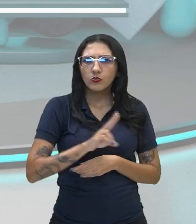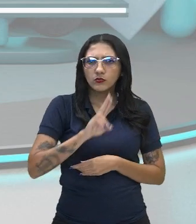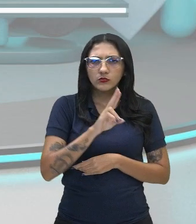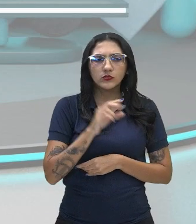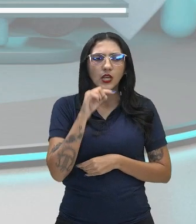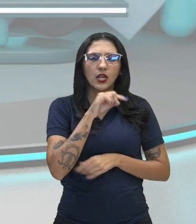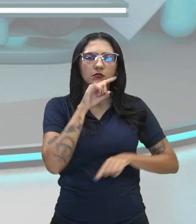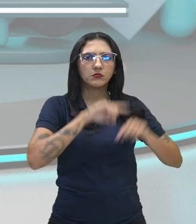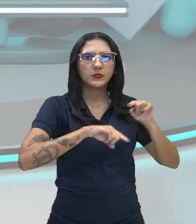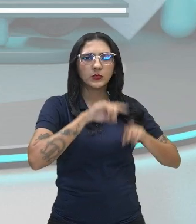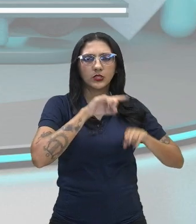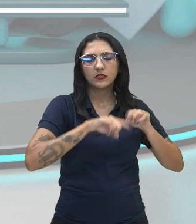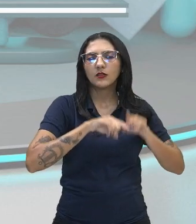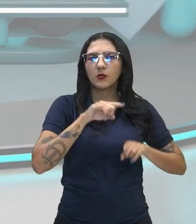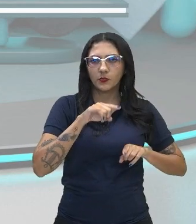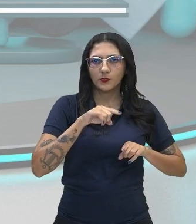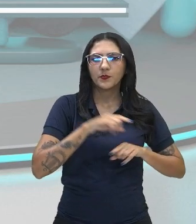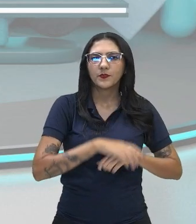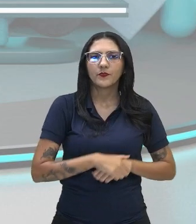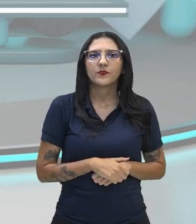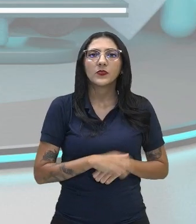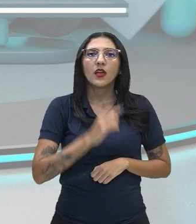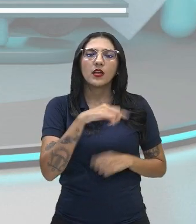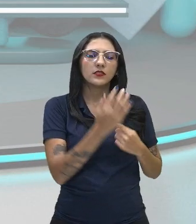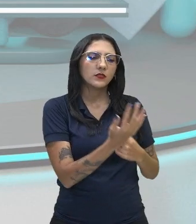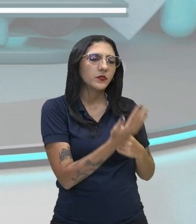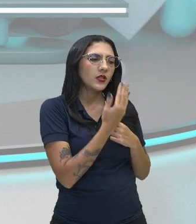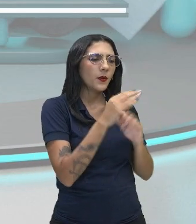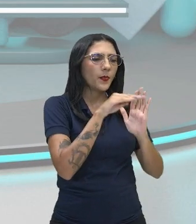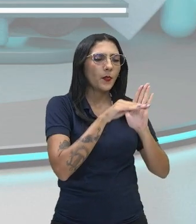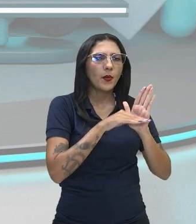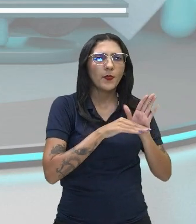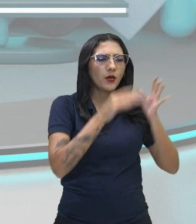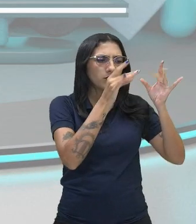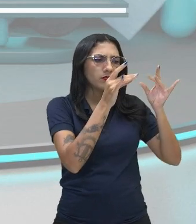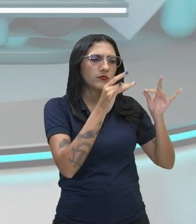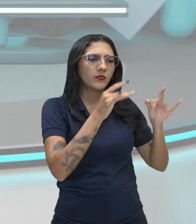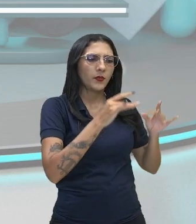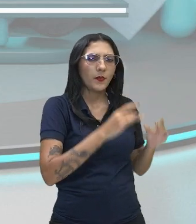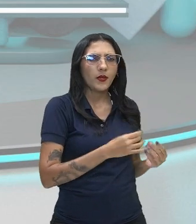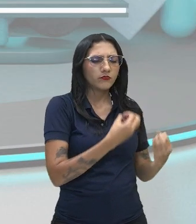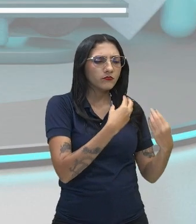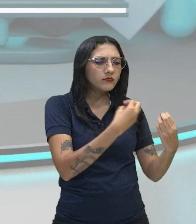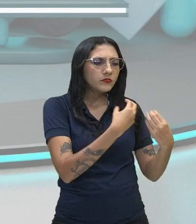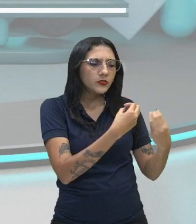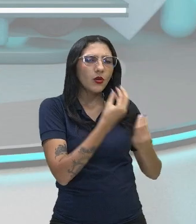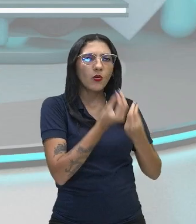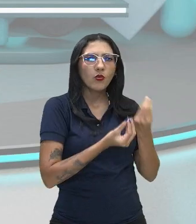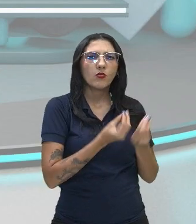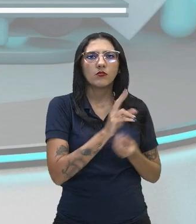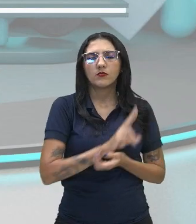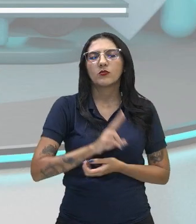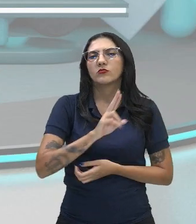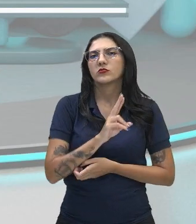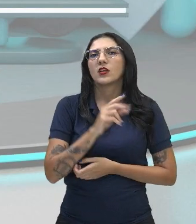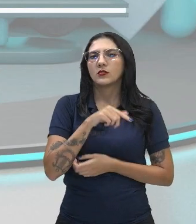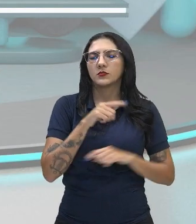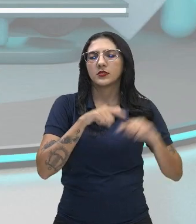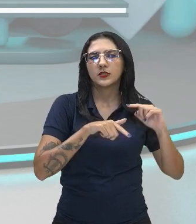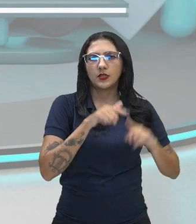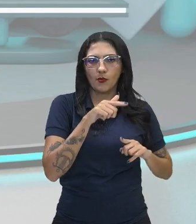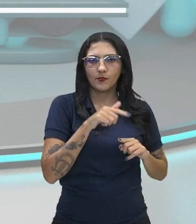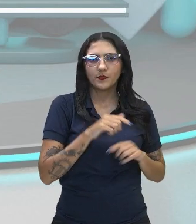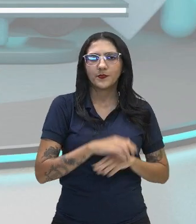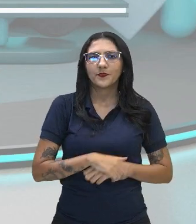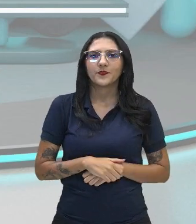como aquele objeto funciona. Ele te traz as instruções de como operar aquele objeto.